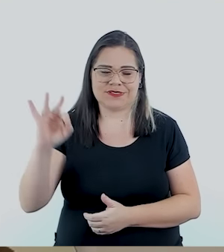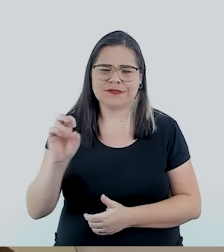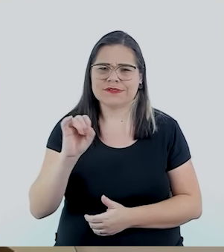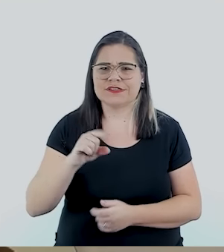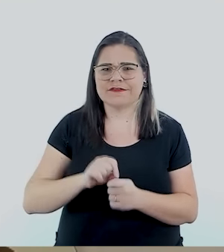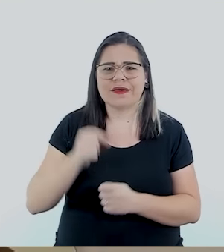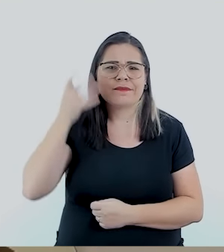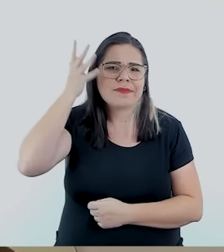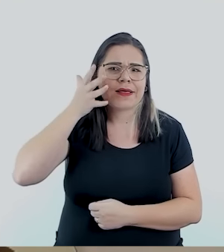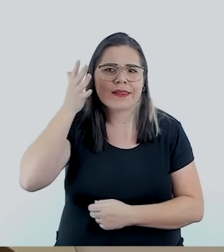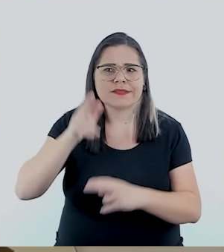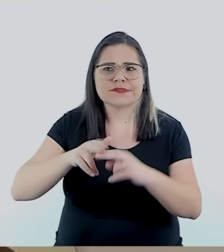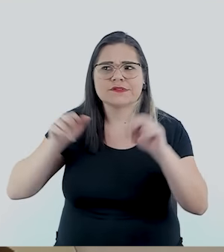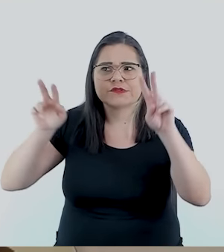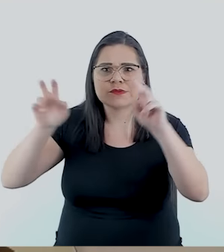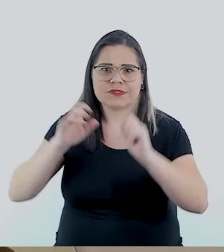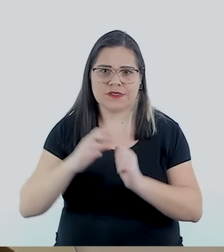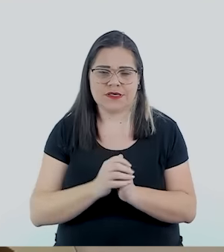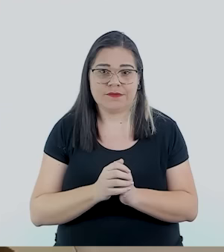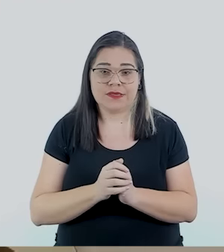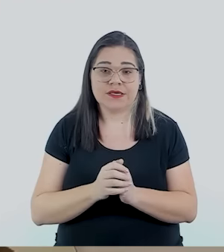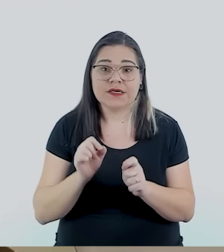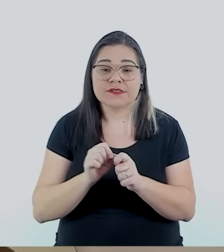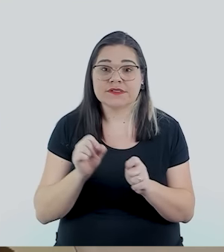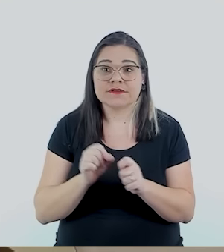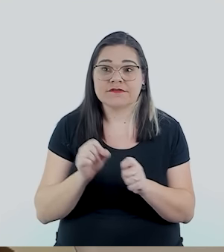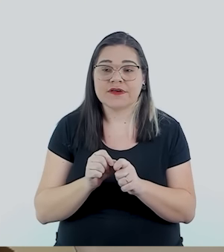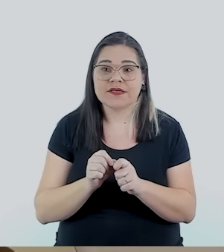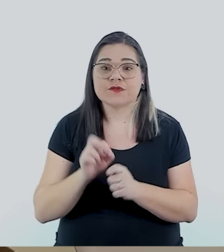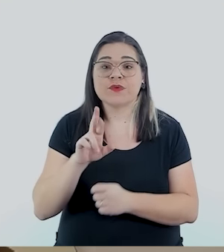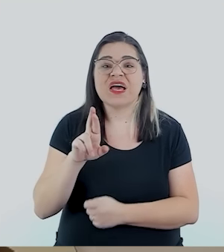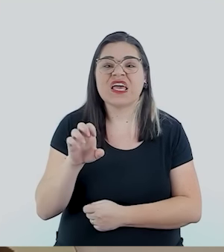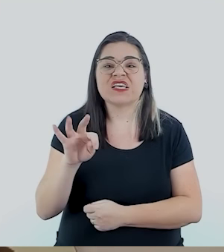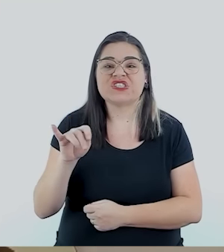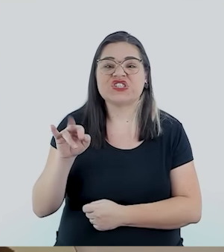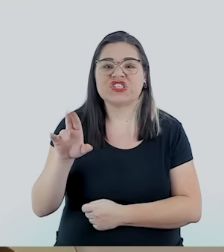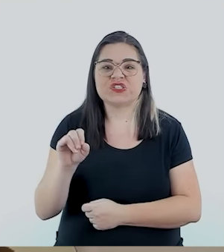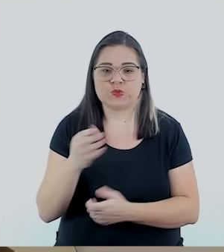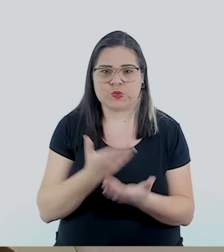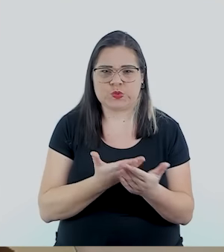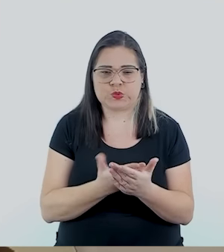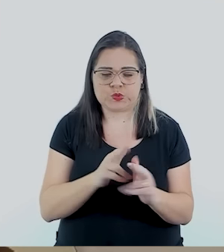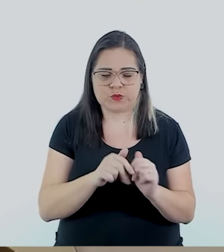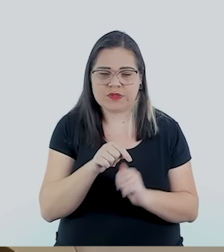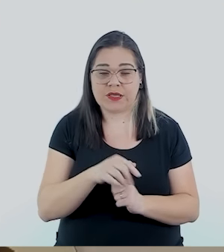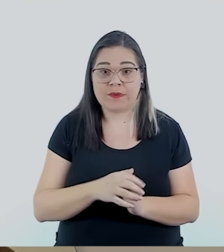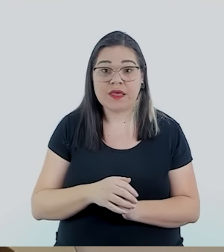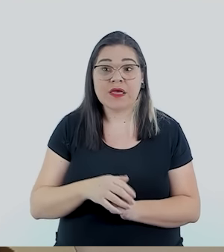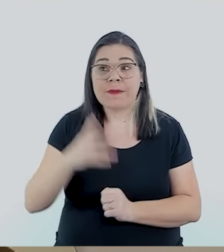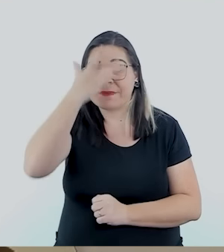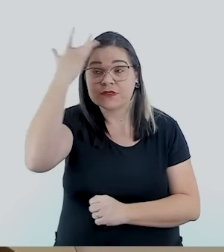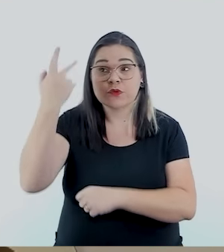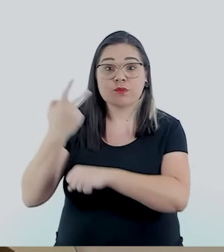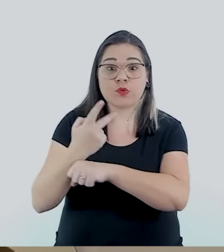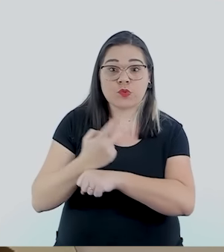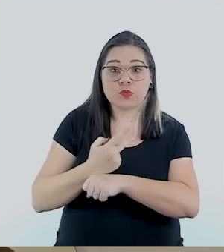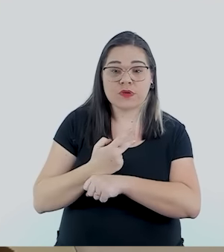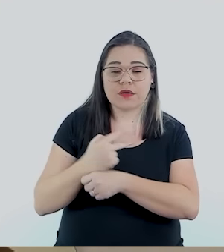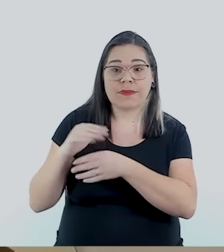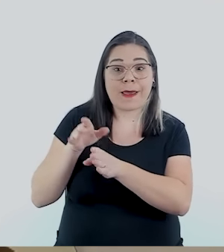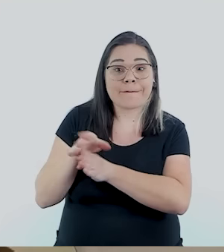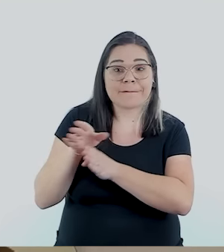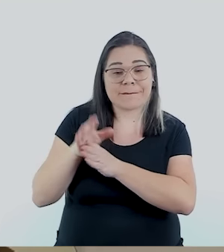palestra sobre o tema se você faz um Retiro sobre sobre o tema eh as pessoas que me procuram pra mentoria e em longevidade